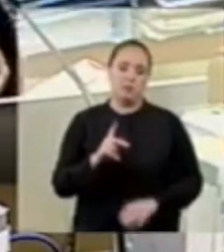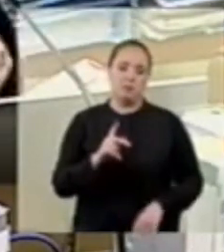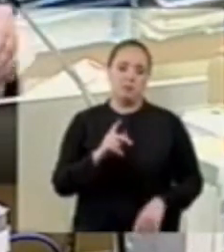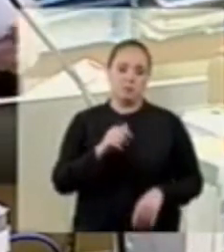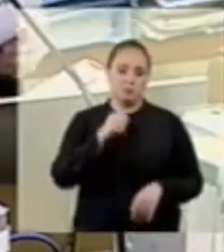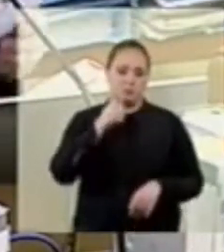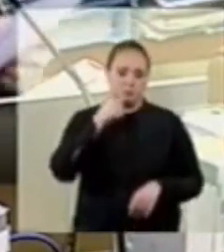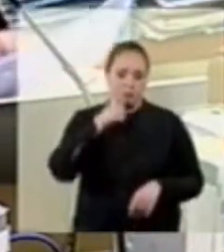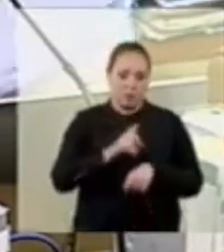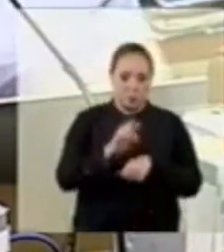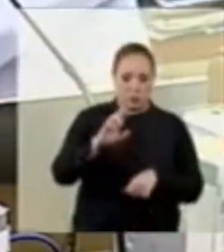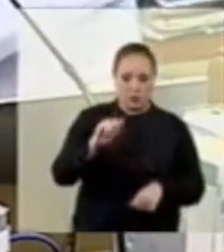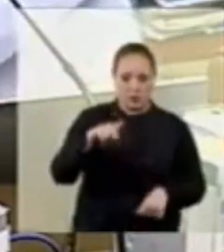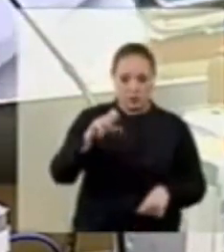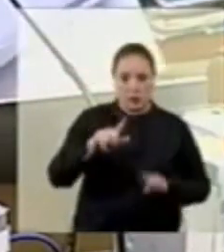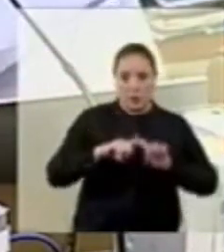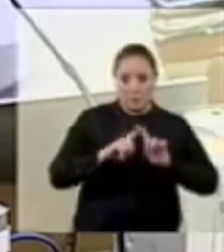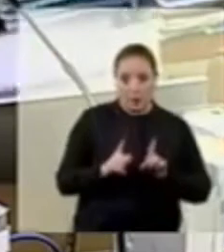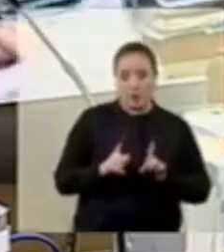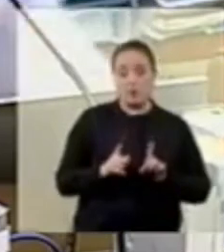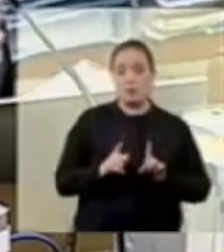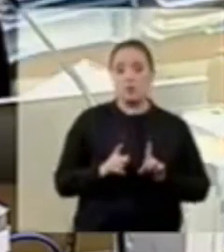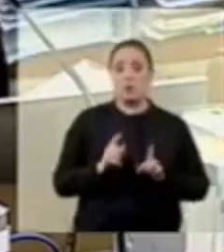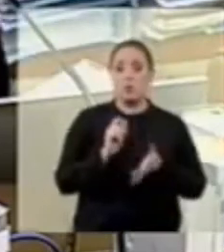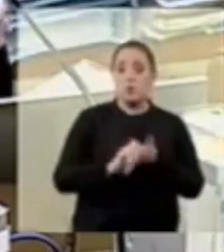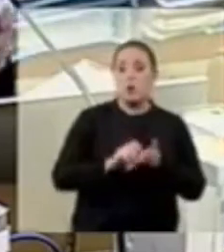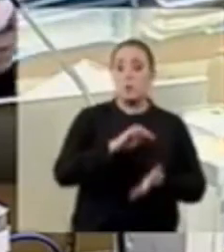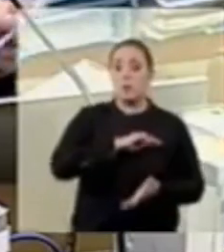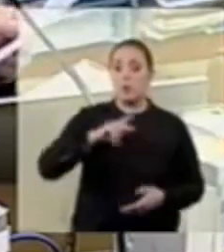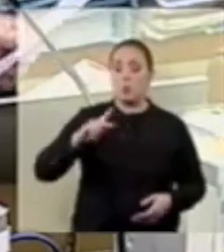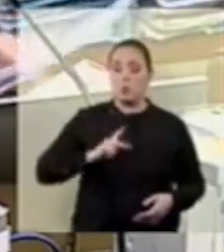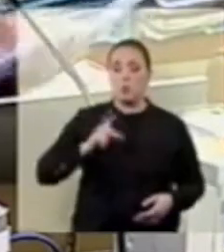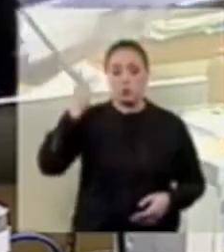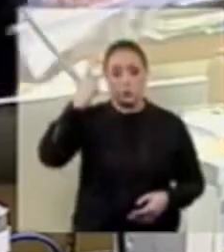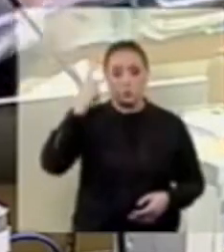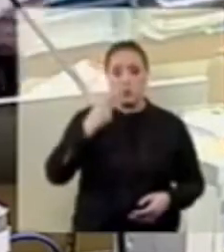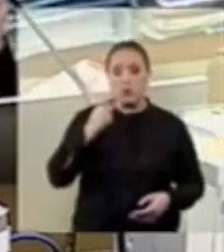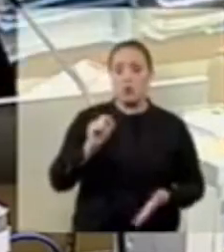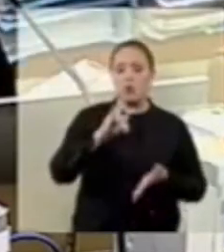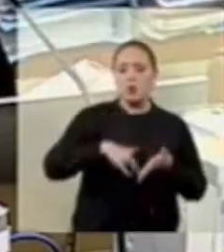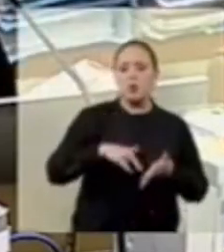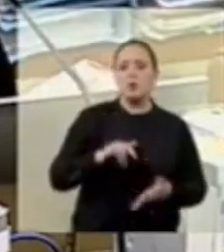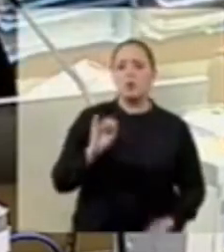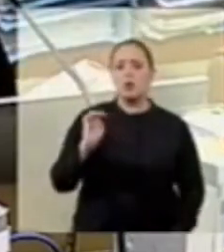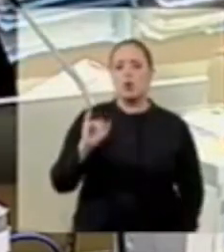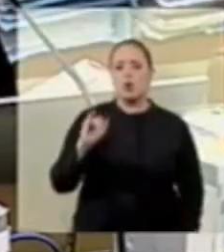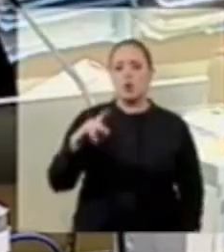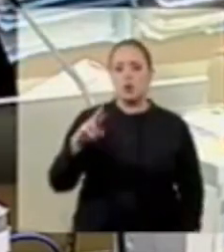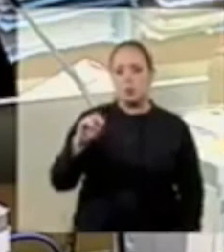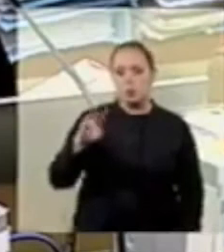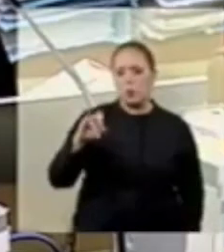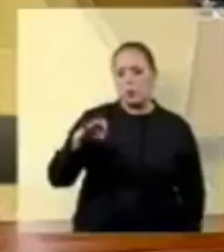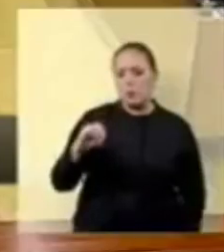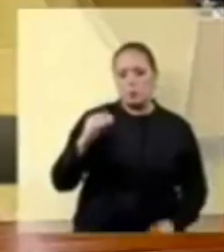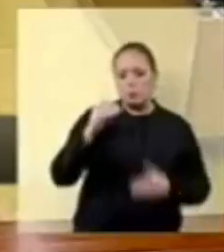parecer que consta da procuradoria geral da república o recurso do ministério público do estado de são paulo foi pelo improvimento doutora raquel